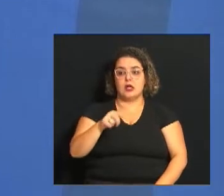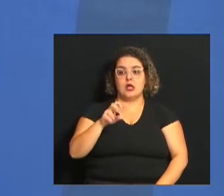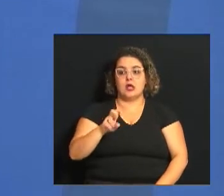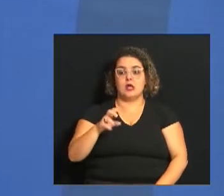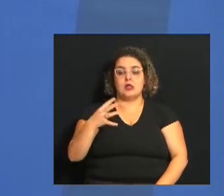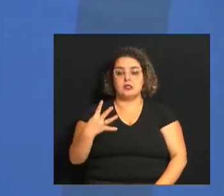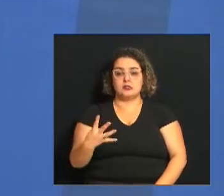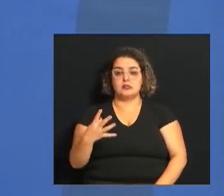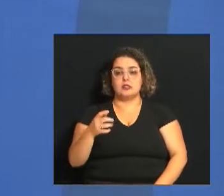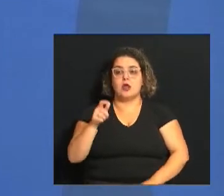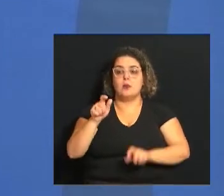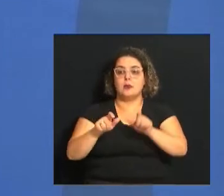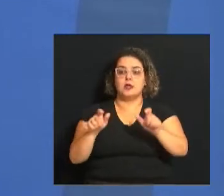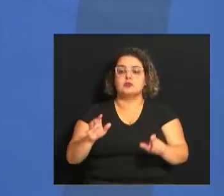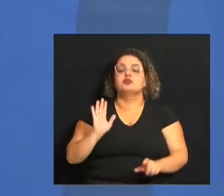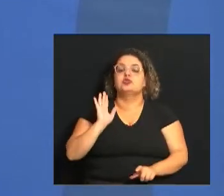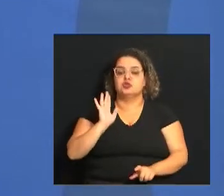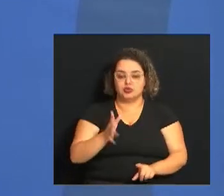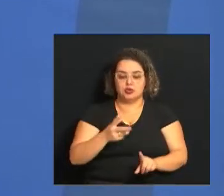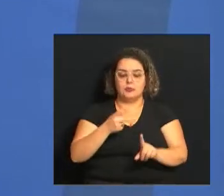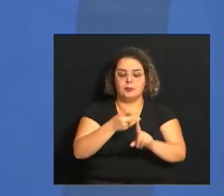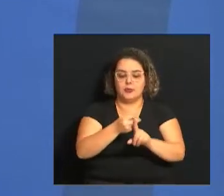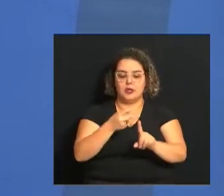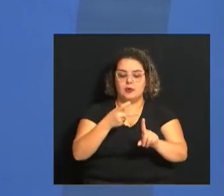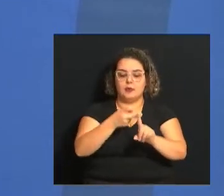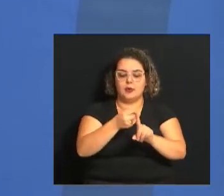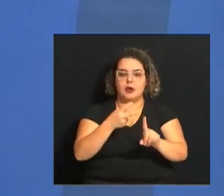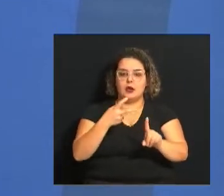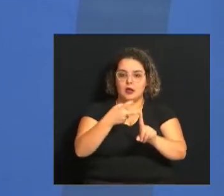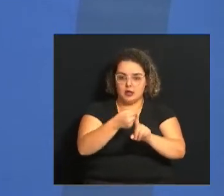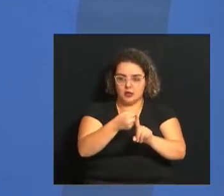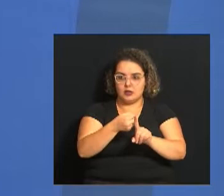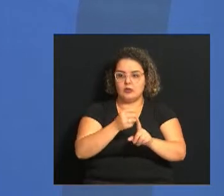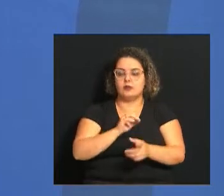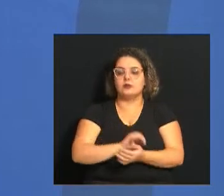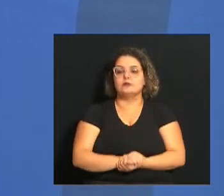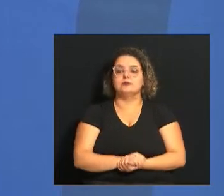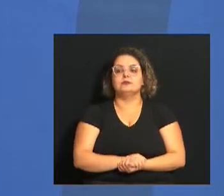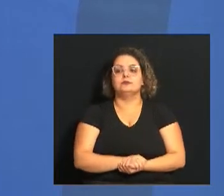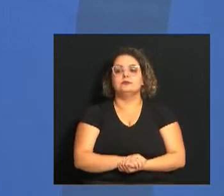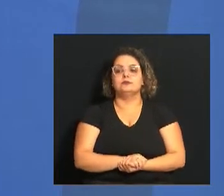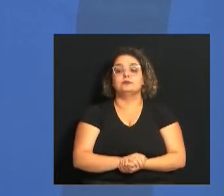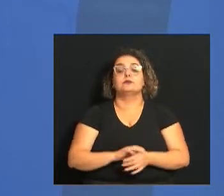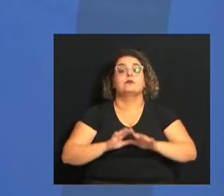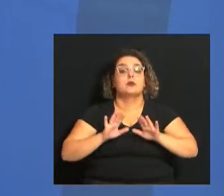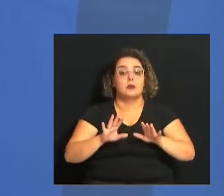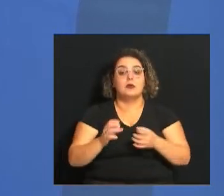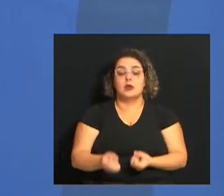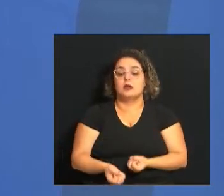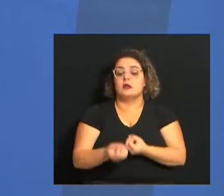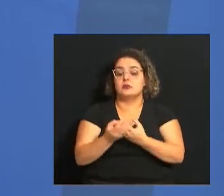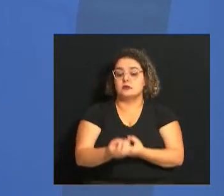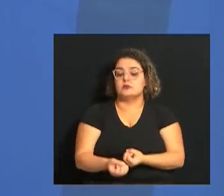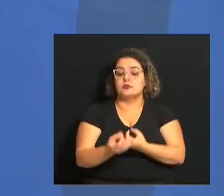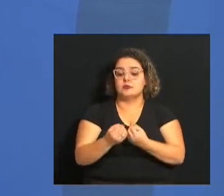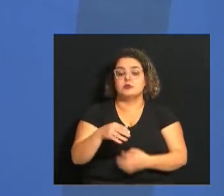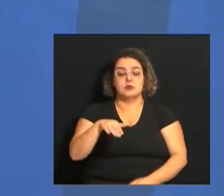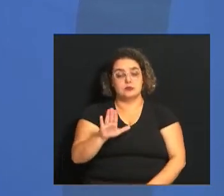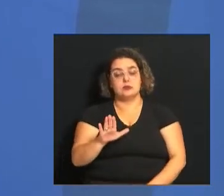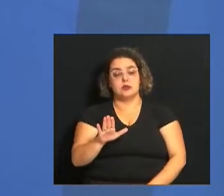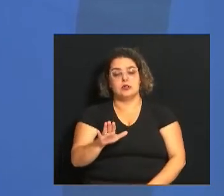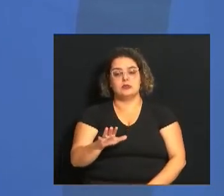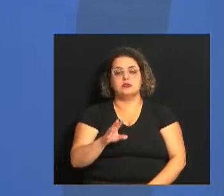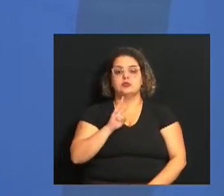689.754 pessoas que já foram imunizadas com a dose adicional. Mais informações no site